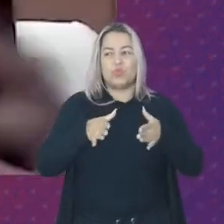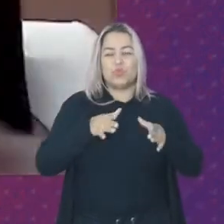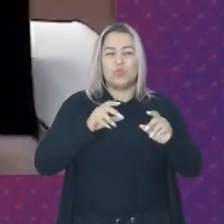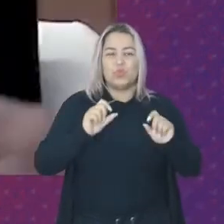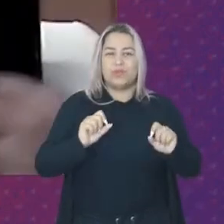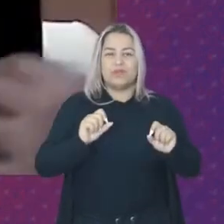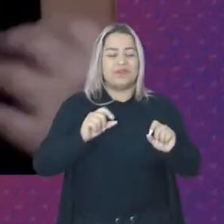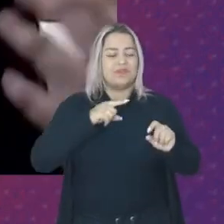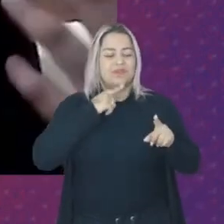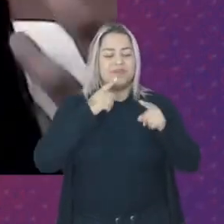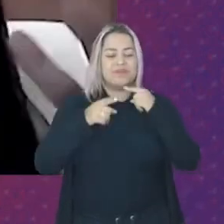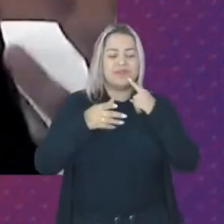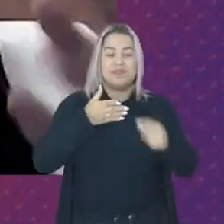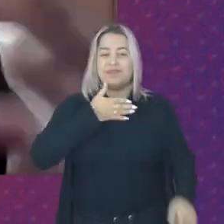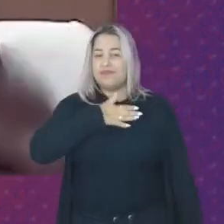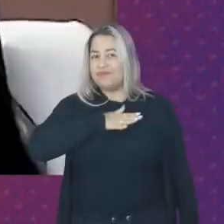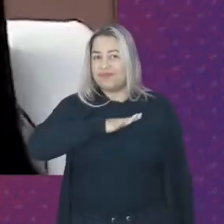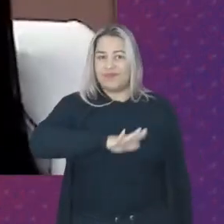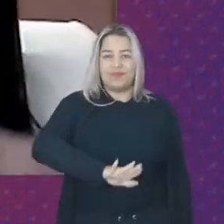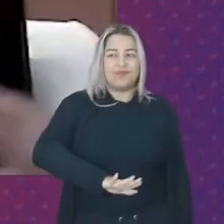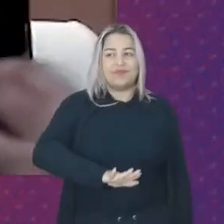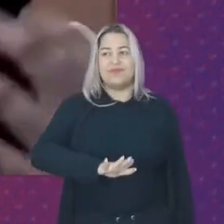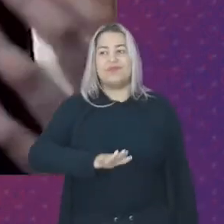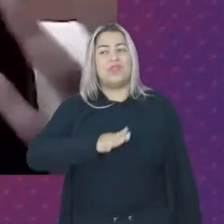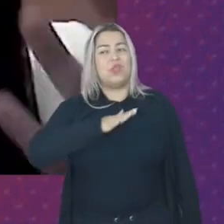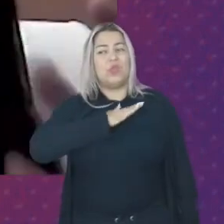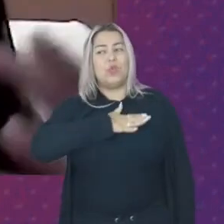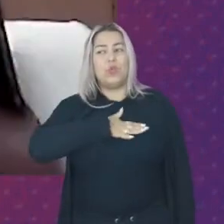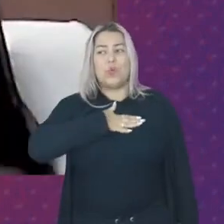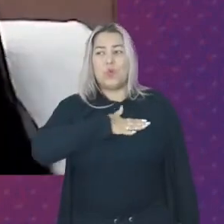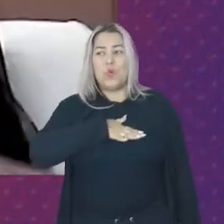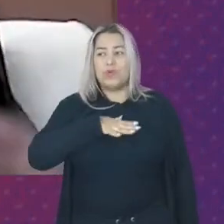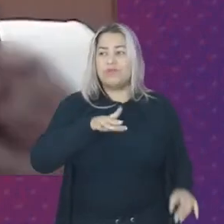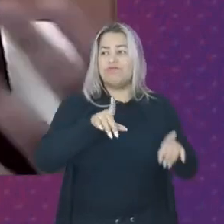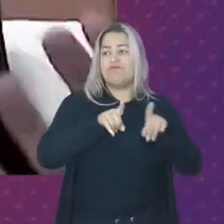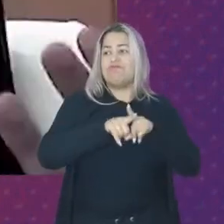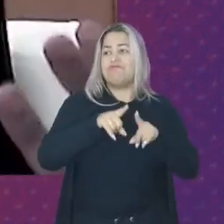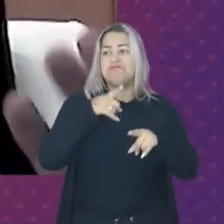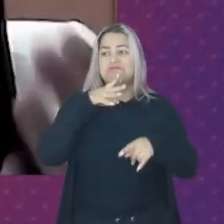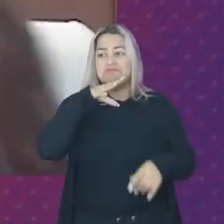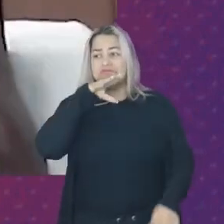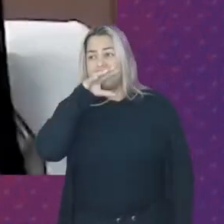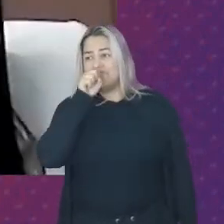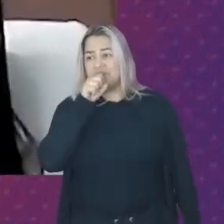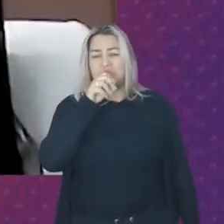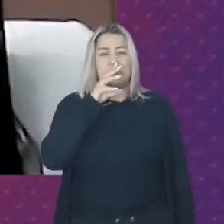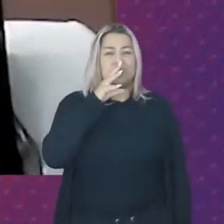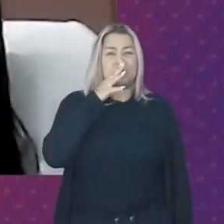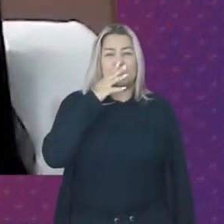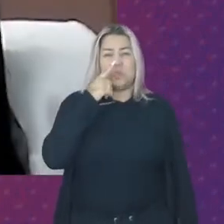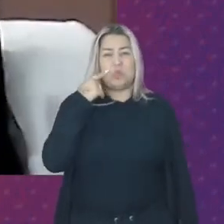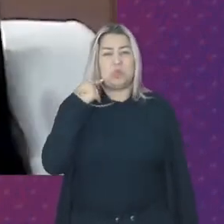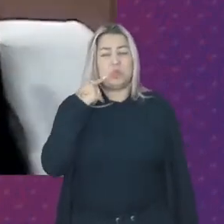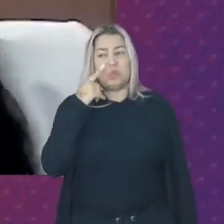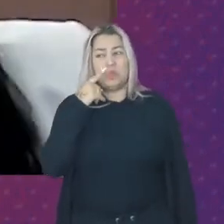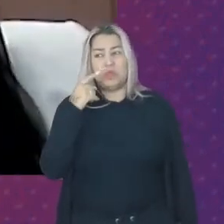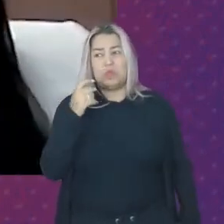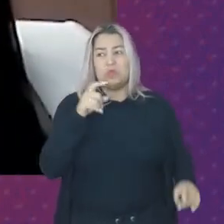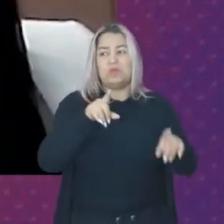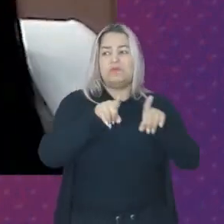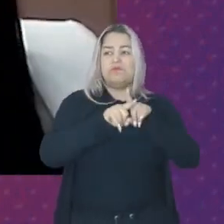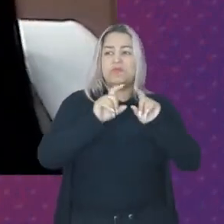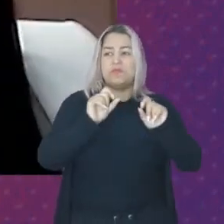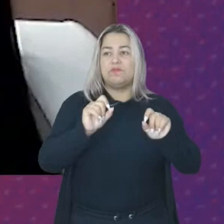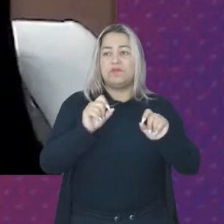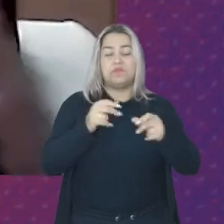meio, que ninguém nem gosta, nem desgosta muito, que não fede nem cheira, e isso é a pior coisa